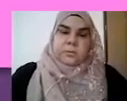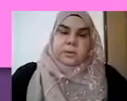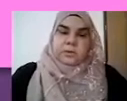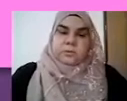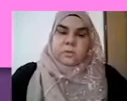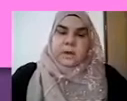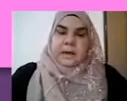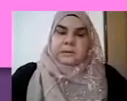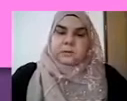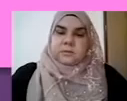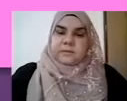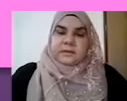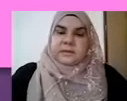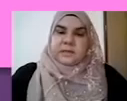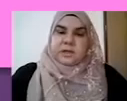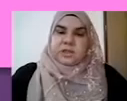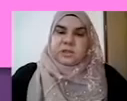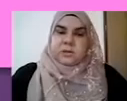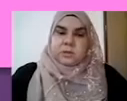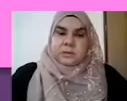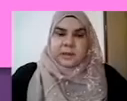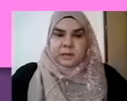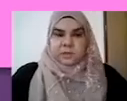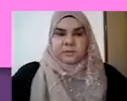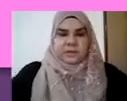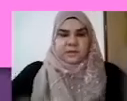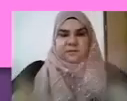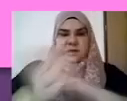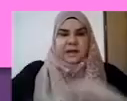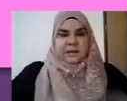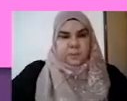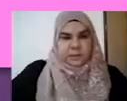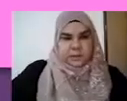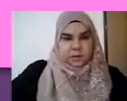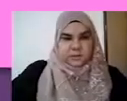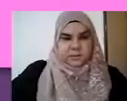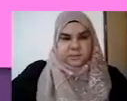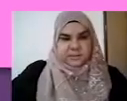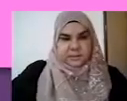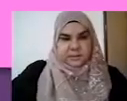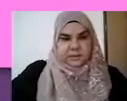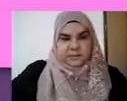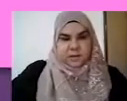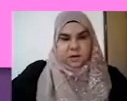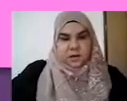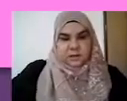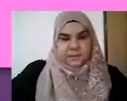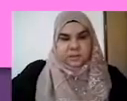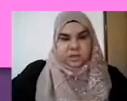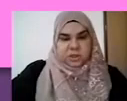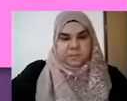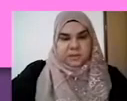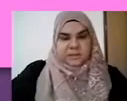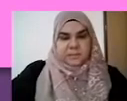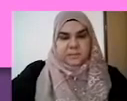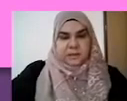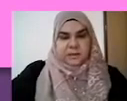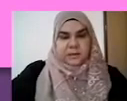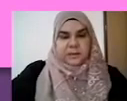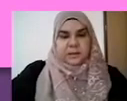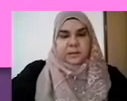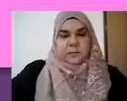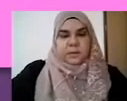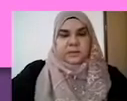polígono 1 no polígono 4, vai dar certinho, tá? Eu só vou ter que virar ele um pouquinho, ó. Vocês percebem que esse, ó, dá pra gente